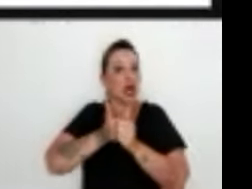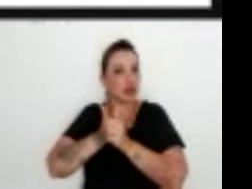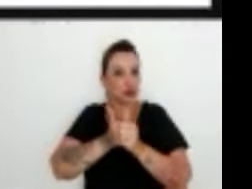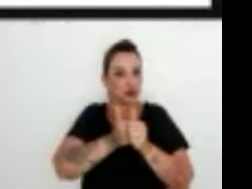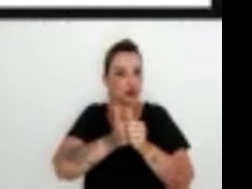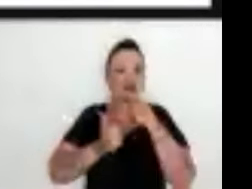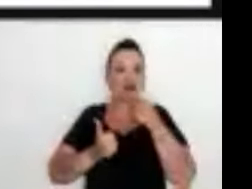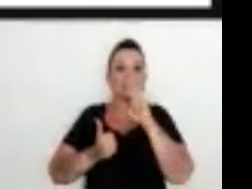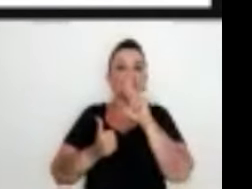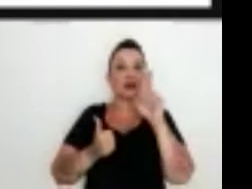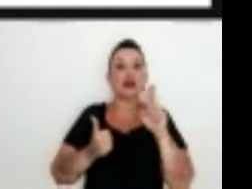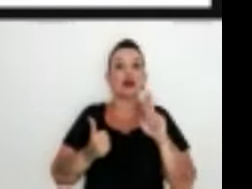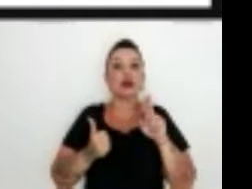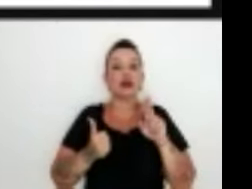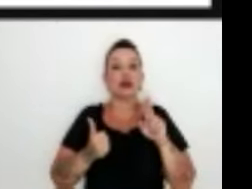e qualificado como